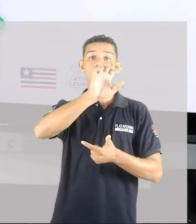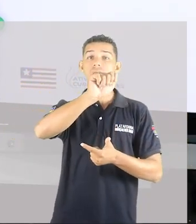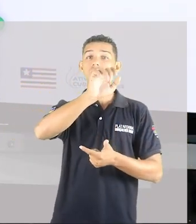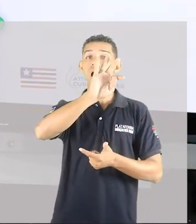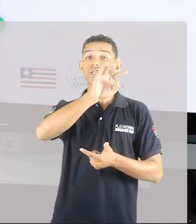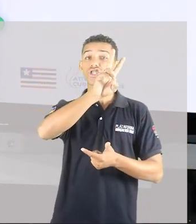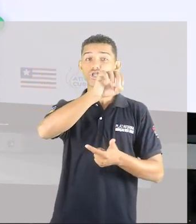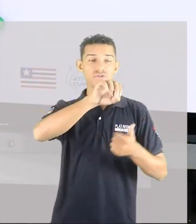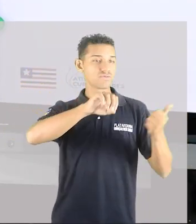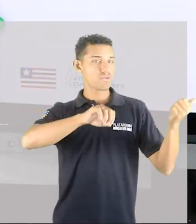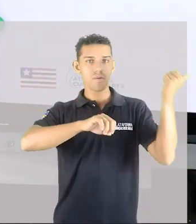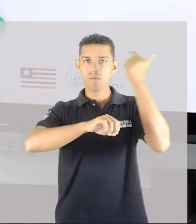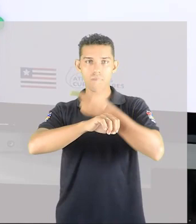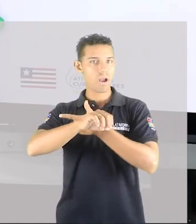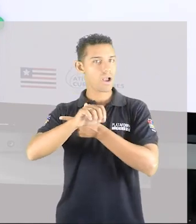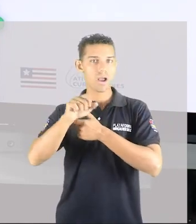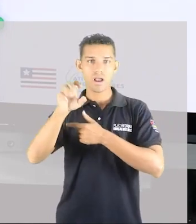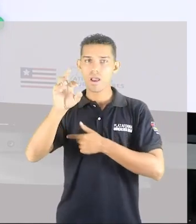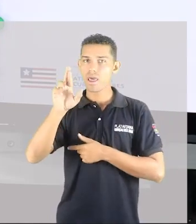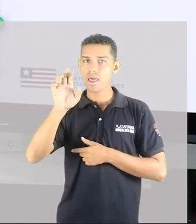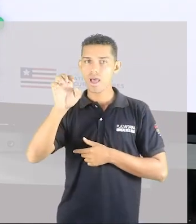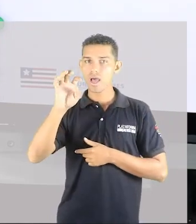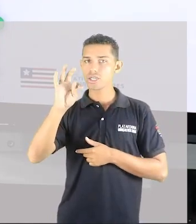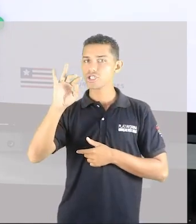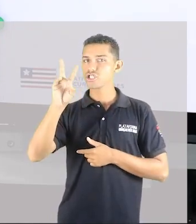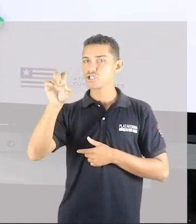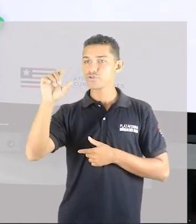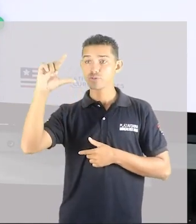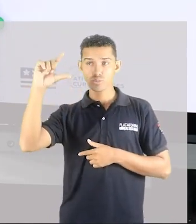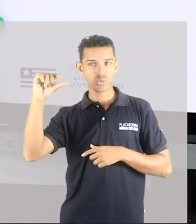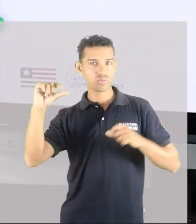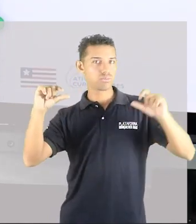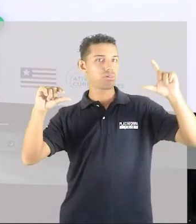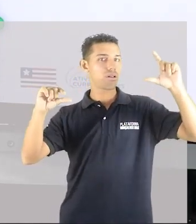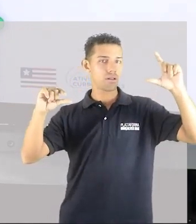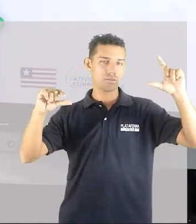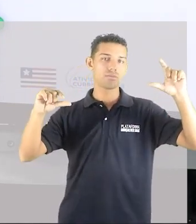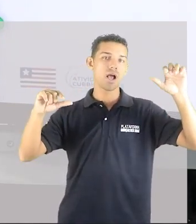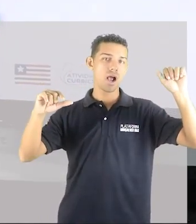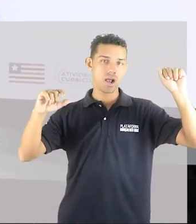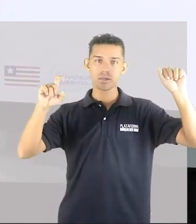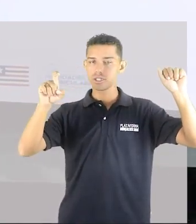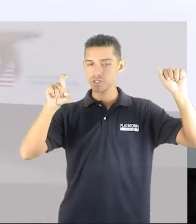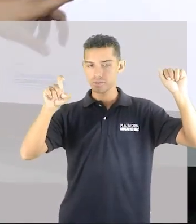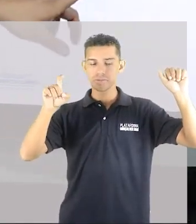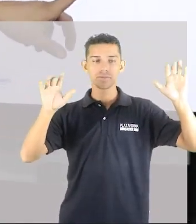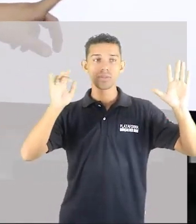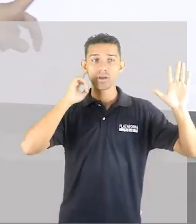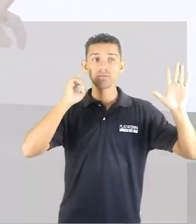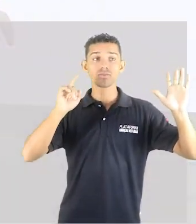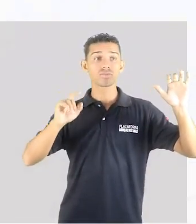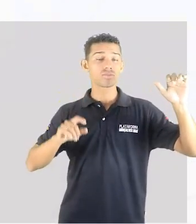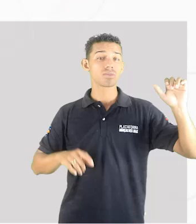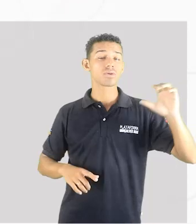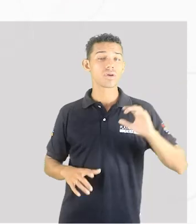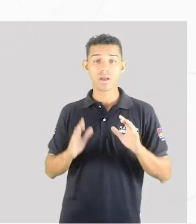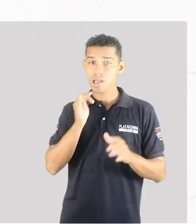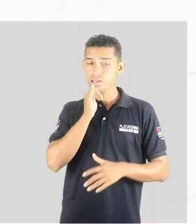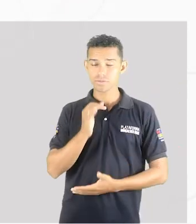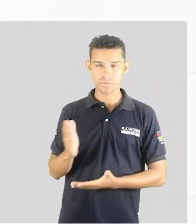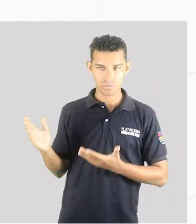reativo, tá bom? Naquela situação bem ali, eu tenho um A metal, né? Ó, bem que eu tenho um A metal, o